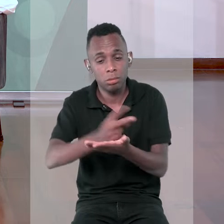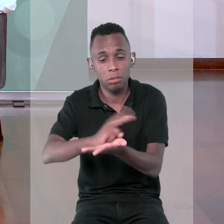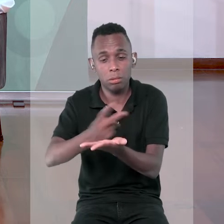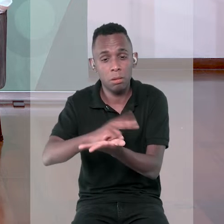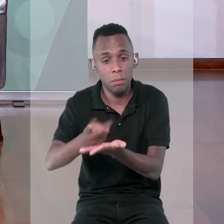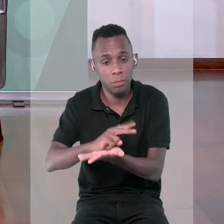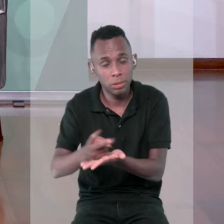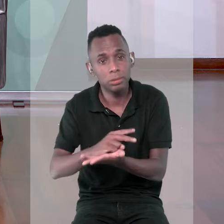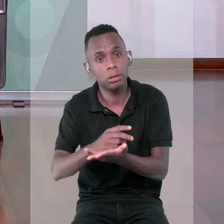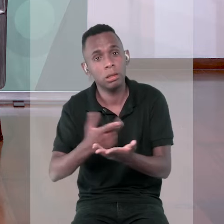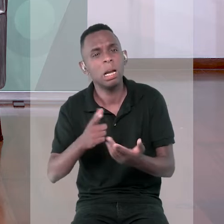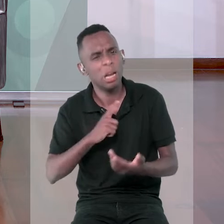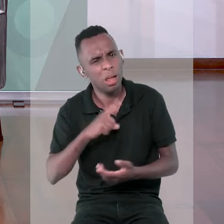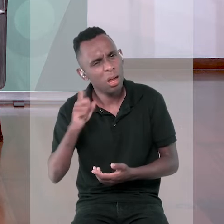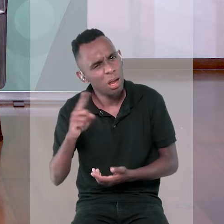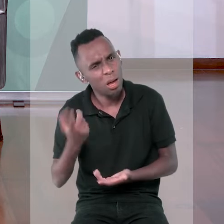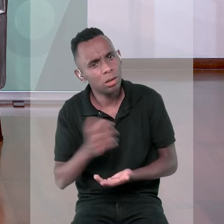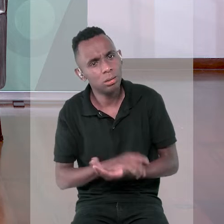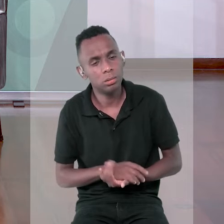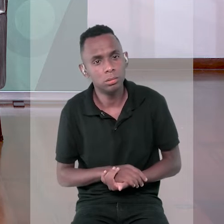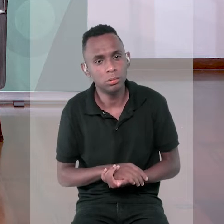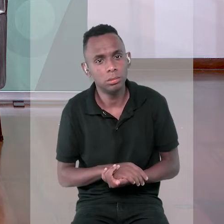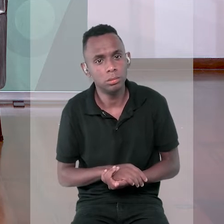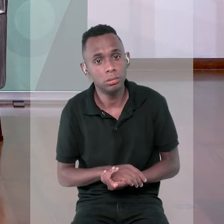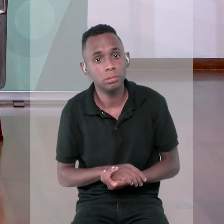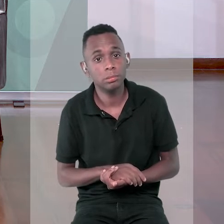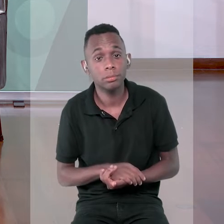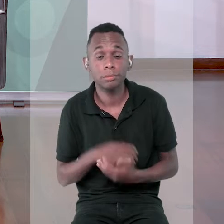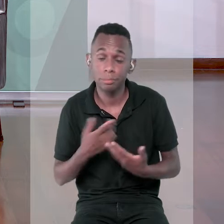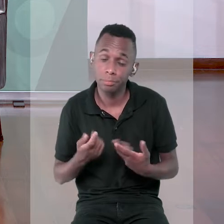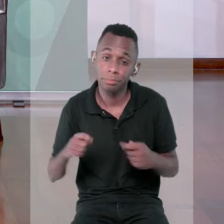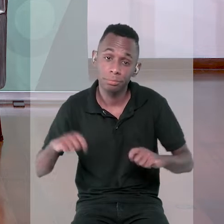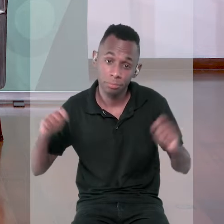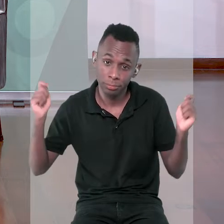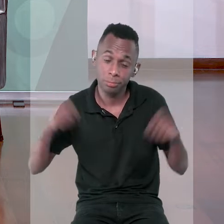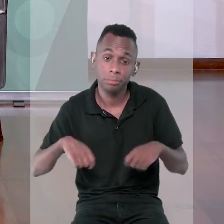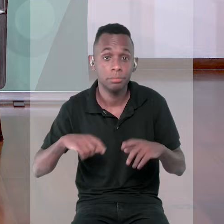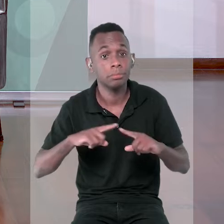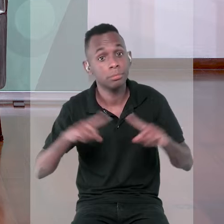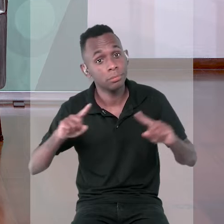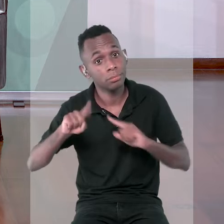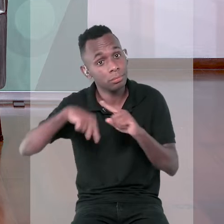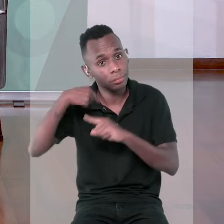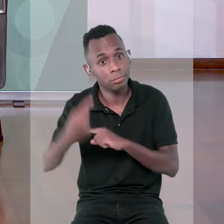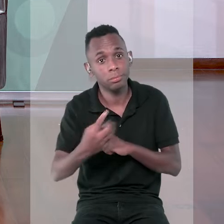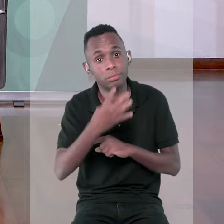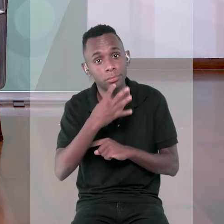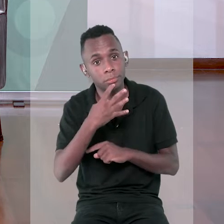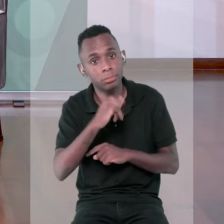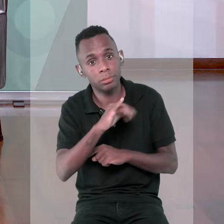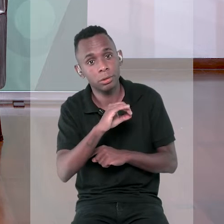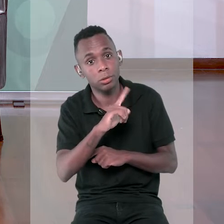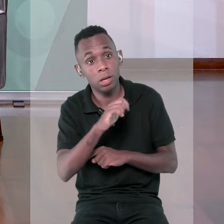epilepsia e tinha convulsões? Existe essa versão, sim, Leila, mas depois que a gente conhece Yolanda de